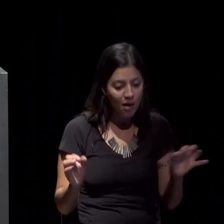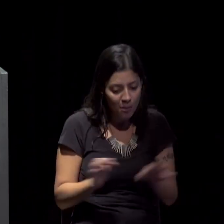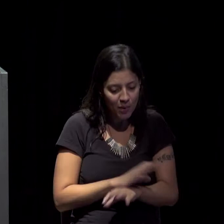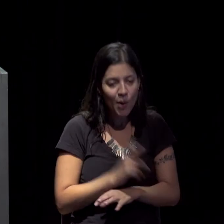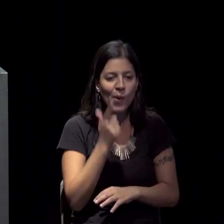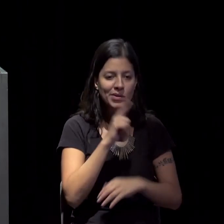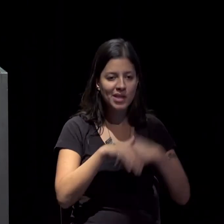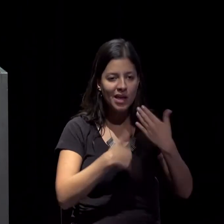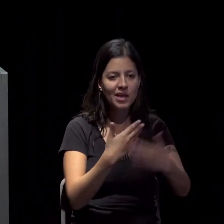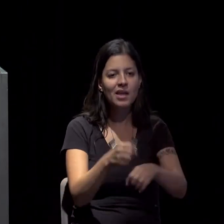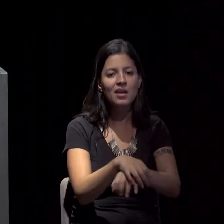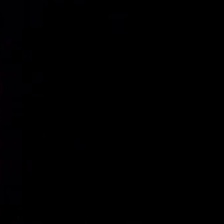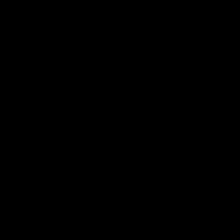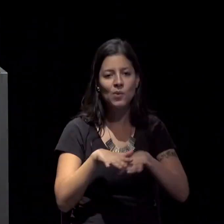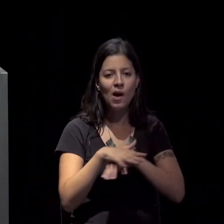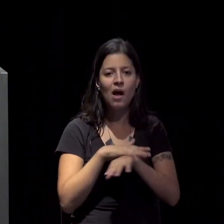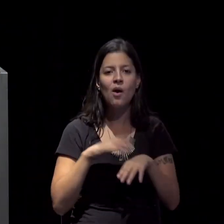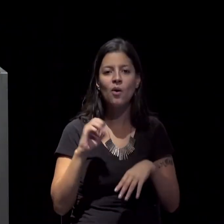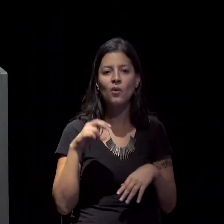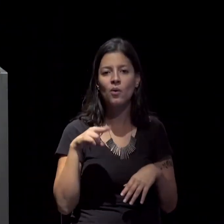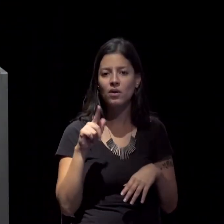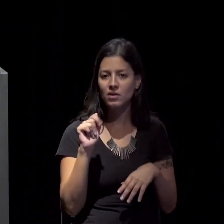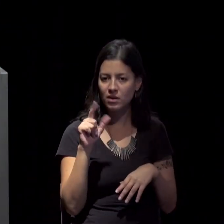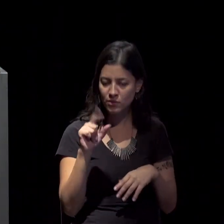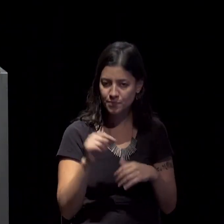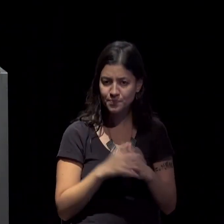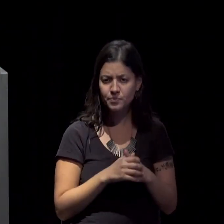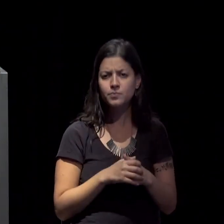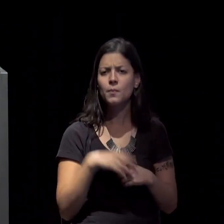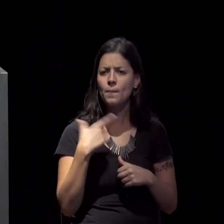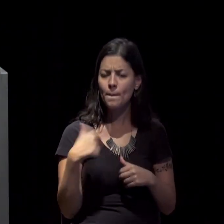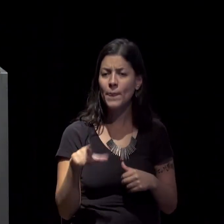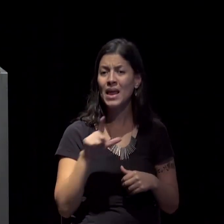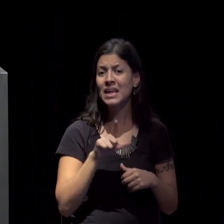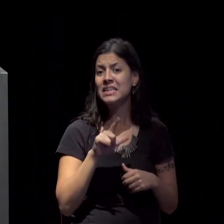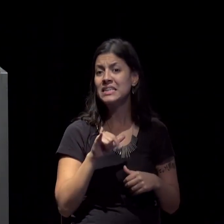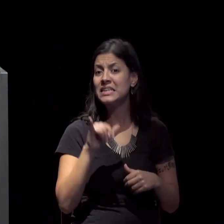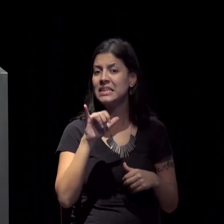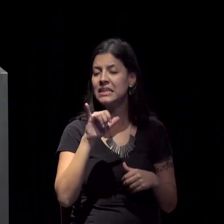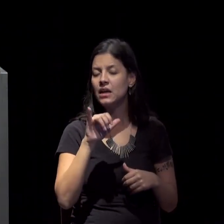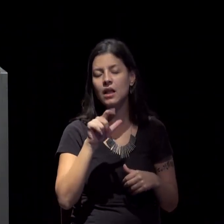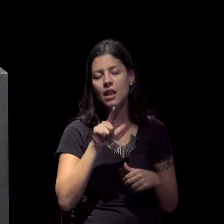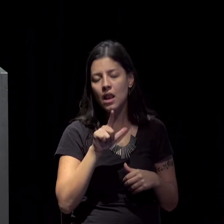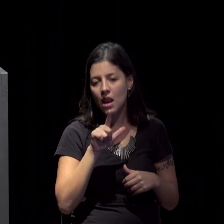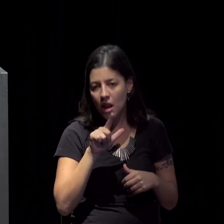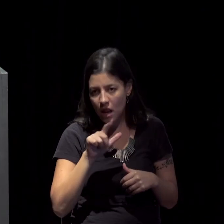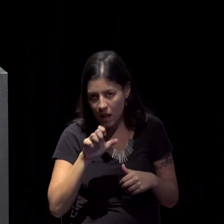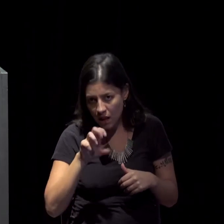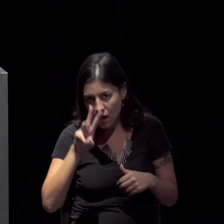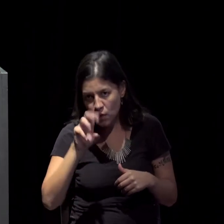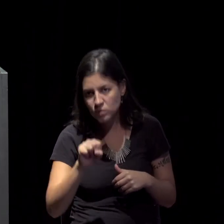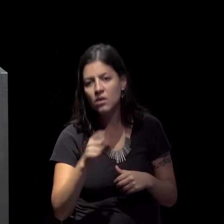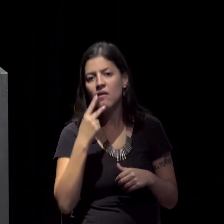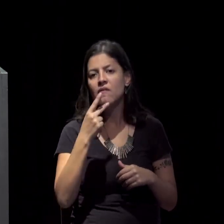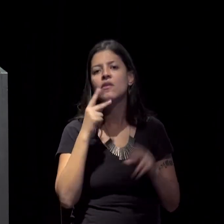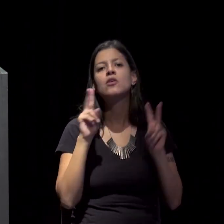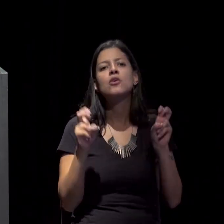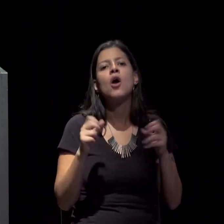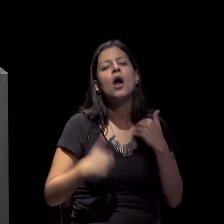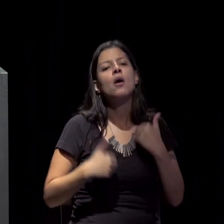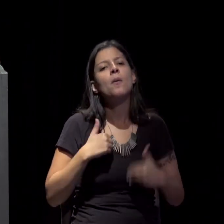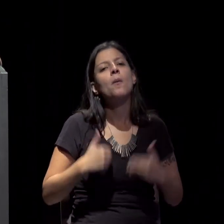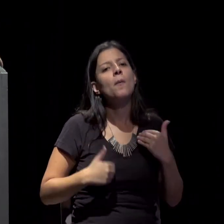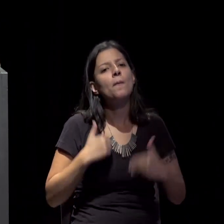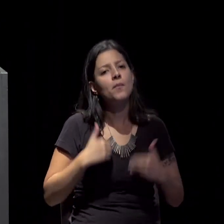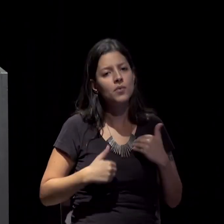ontem, apontava as modificações da representação do corpo negro masculino num percurso histórico. Os devotos do Congado